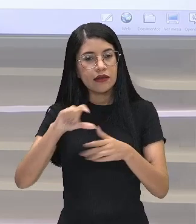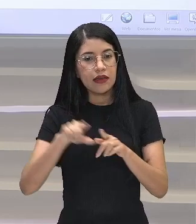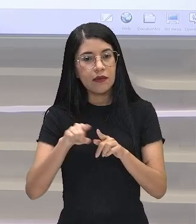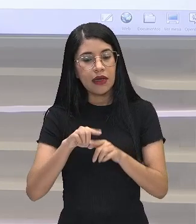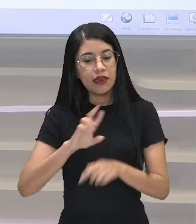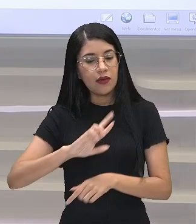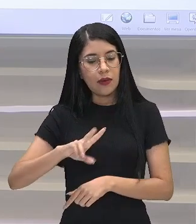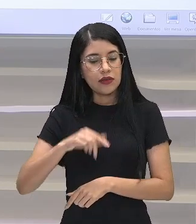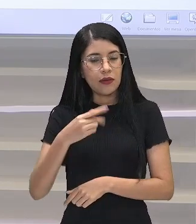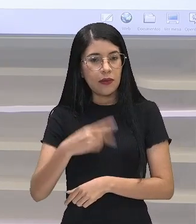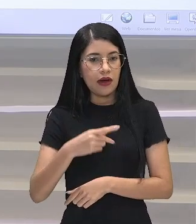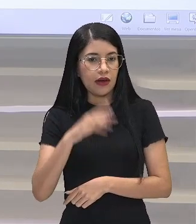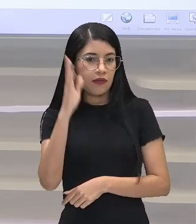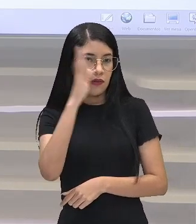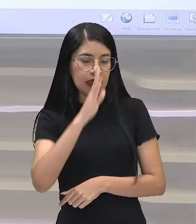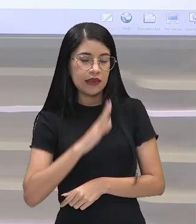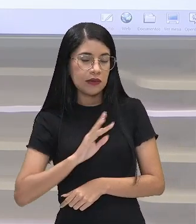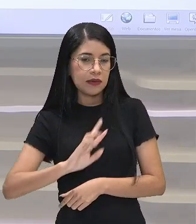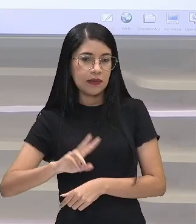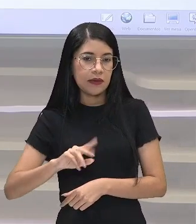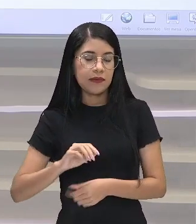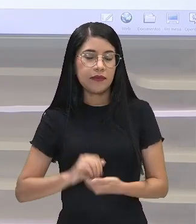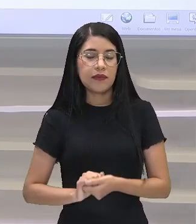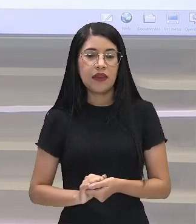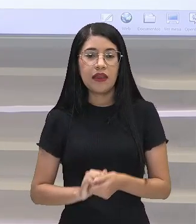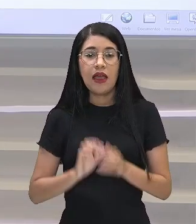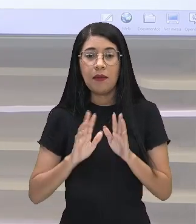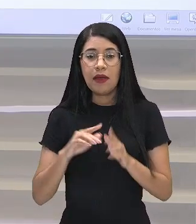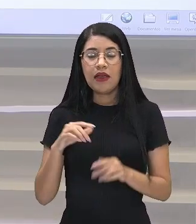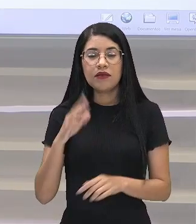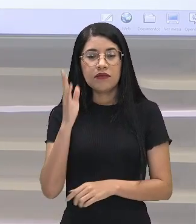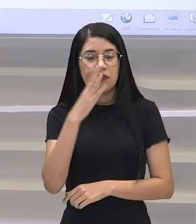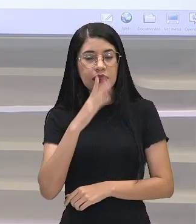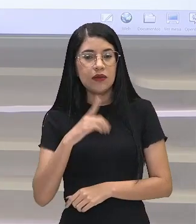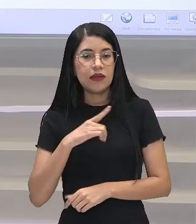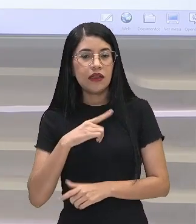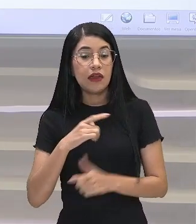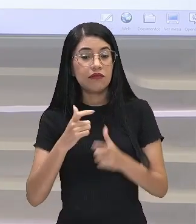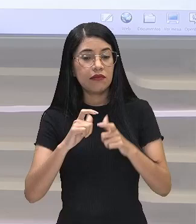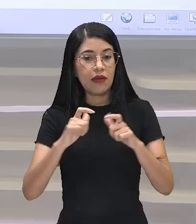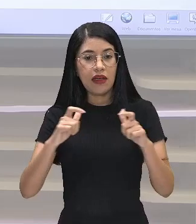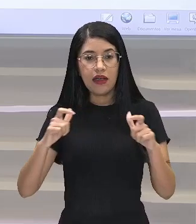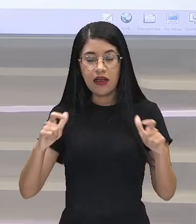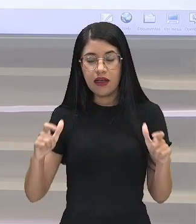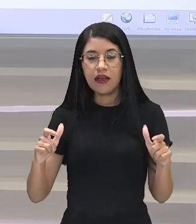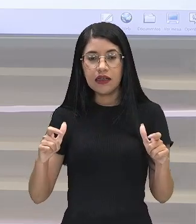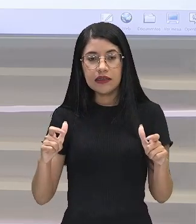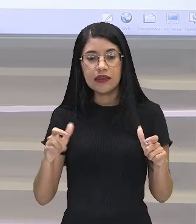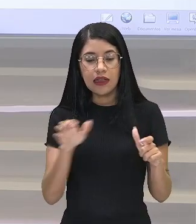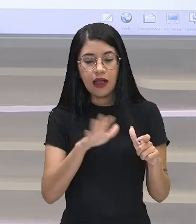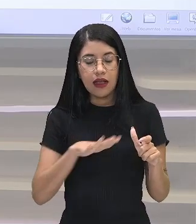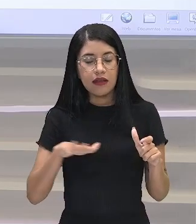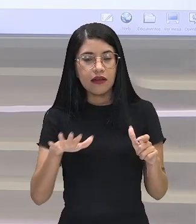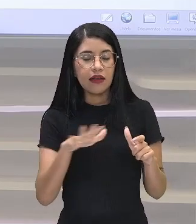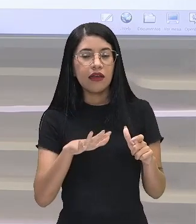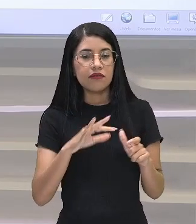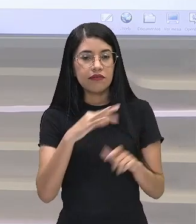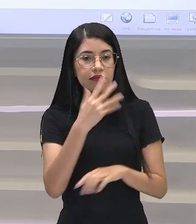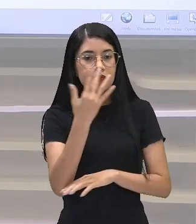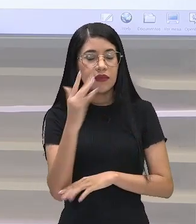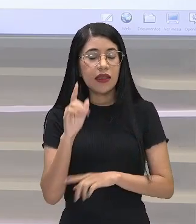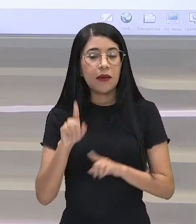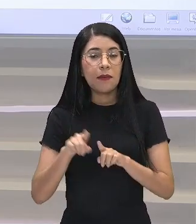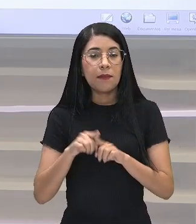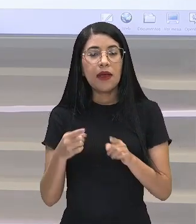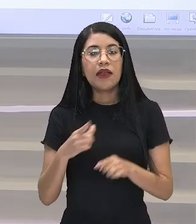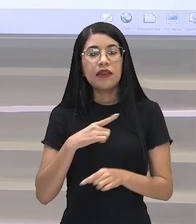no nosso país, no Brasil, apesar de nós temos a maior quantidade da Amazônia, mas